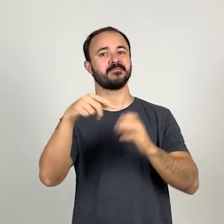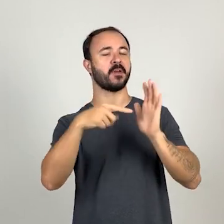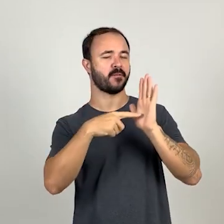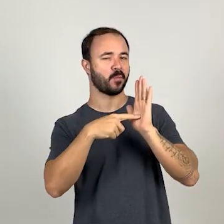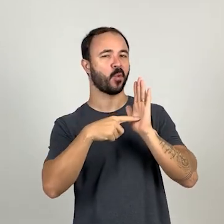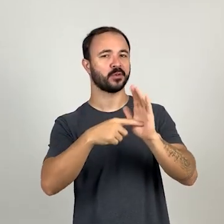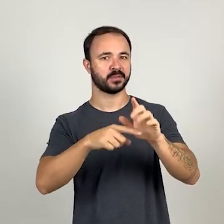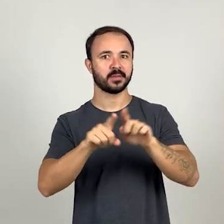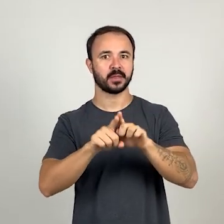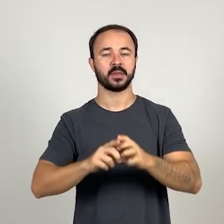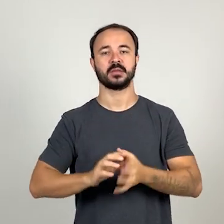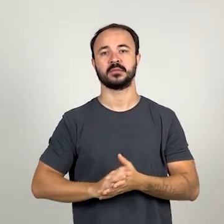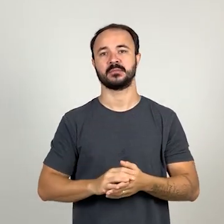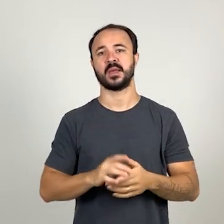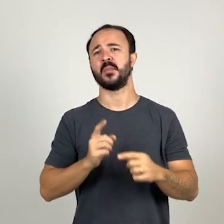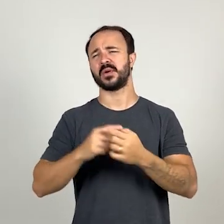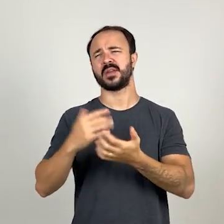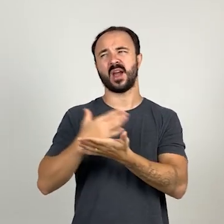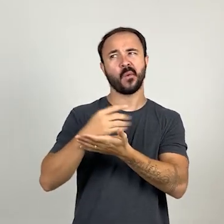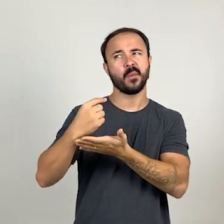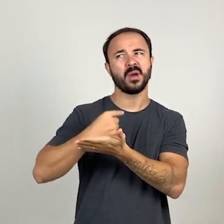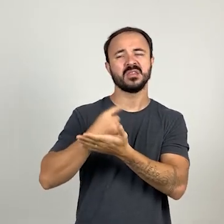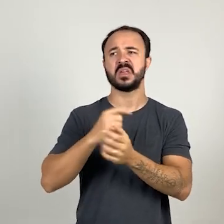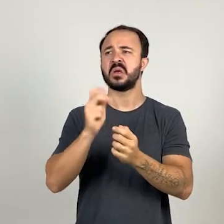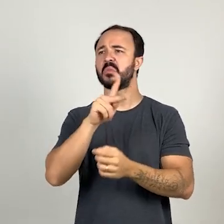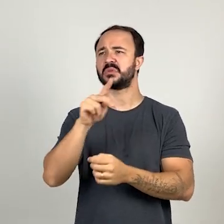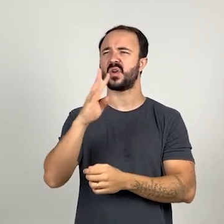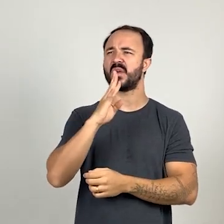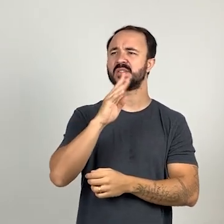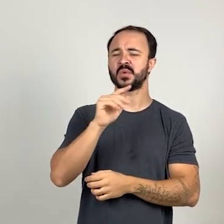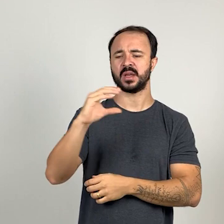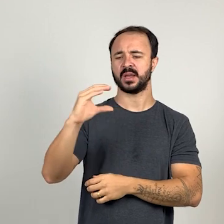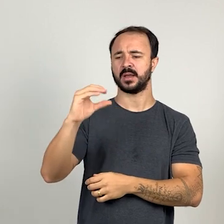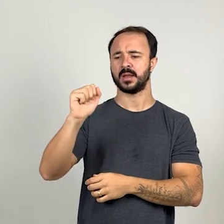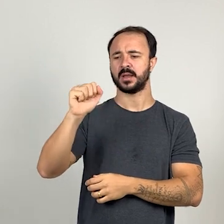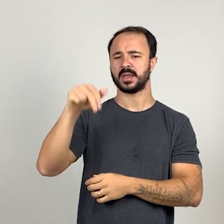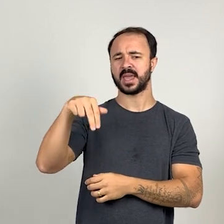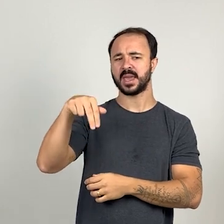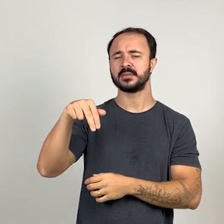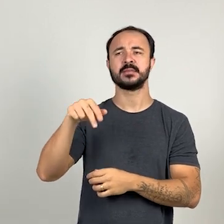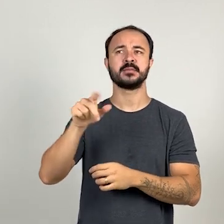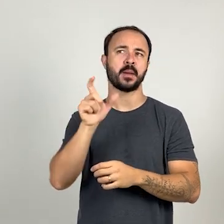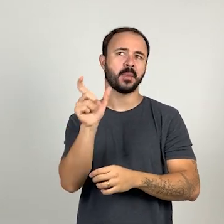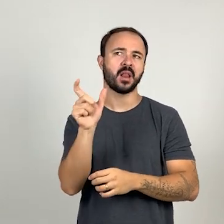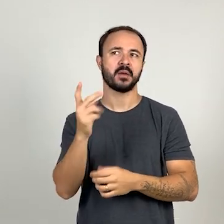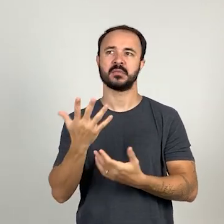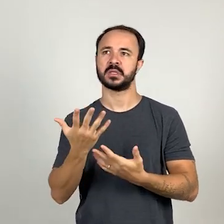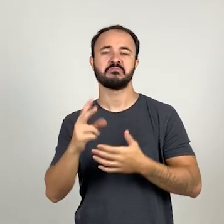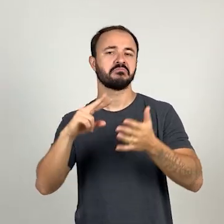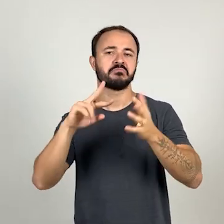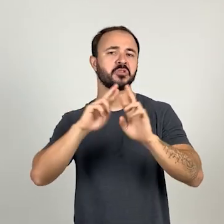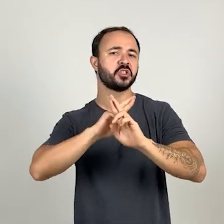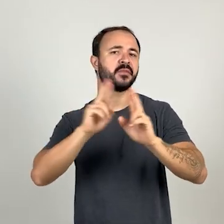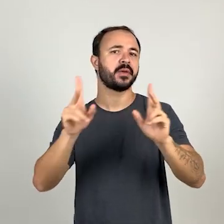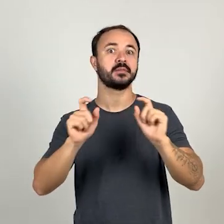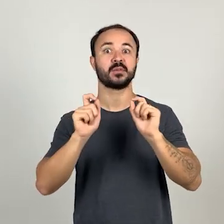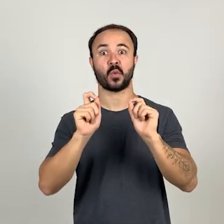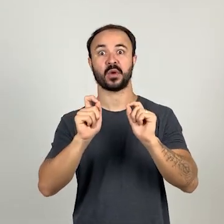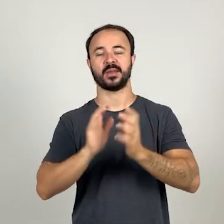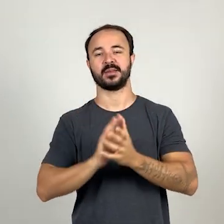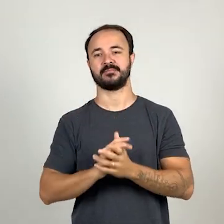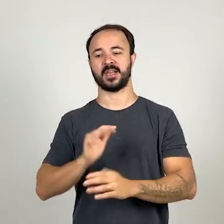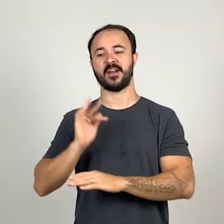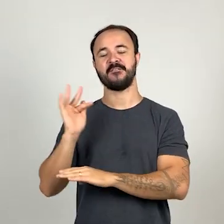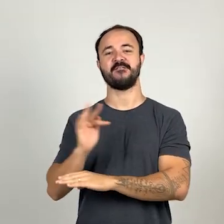pensar, professora, eu conheço can, professora, eu conheço may. Qual a diferença? O nível de formalidade, o tom que você